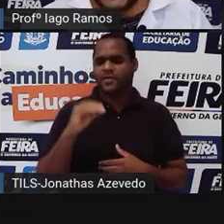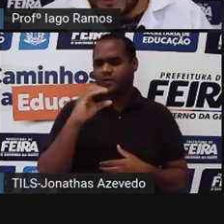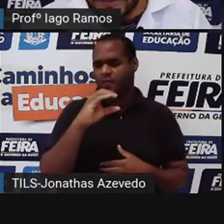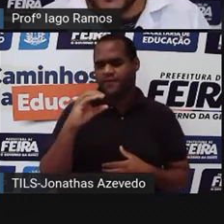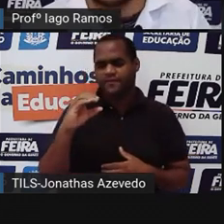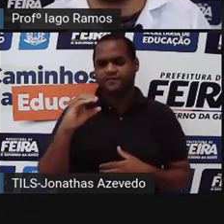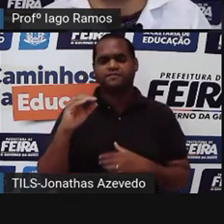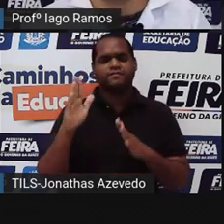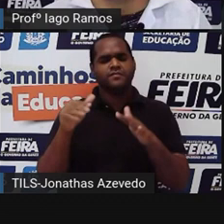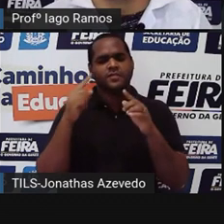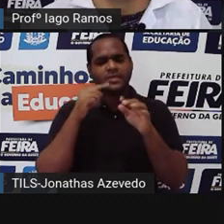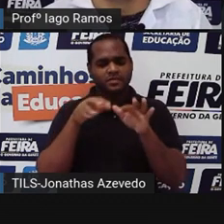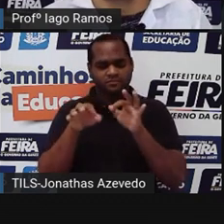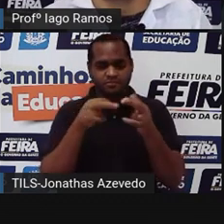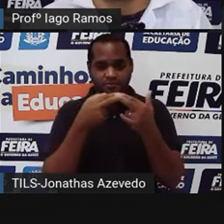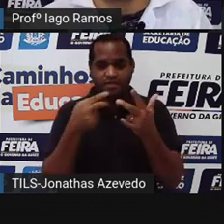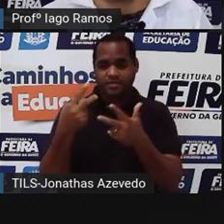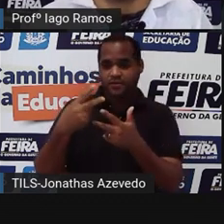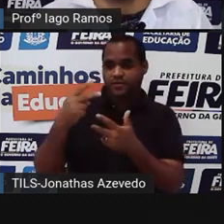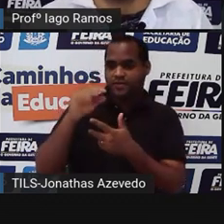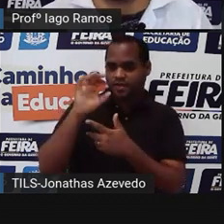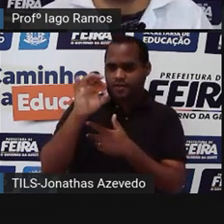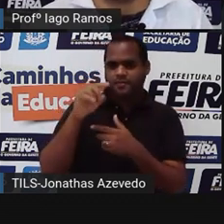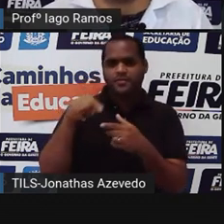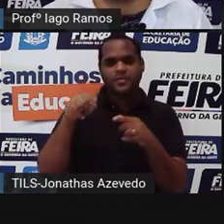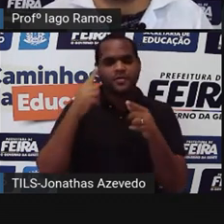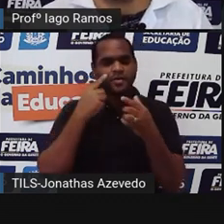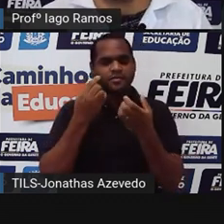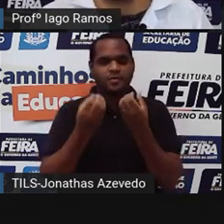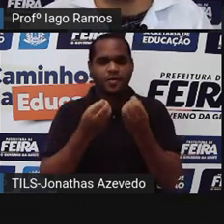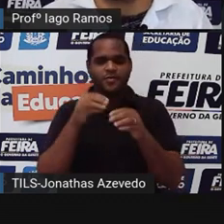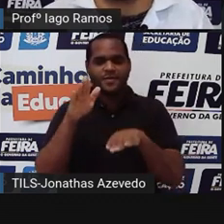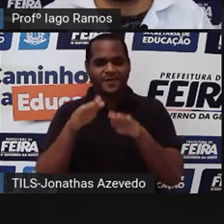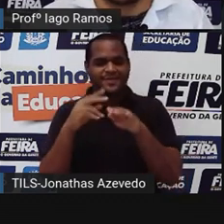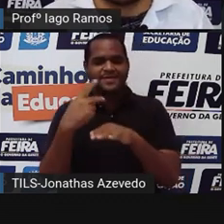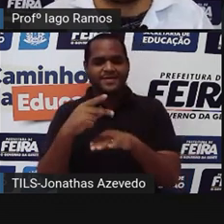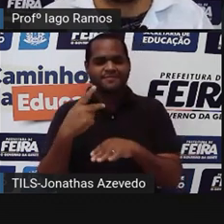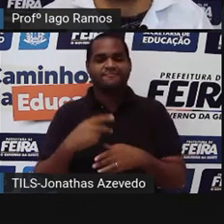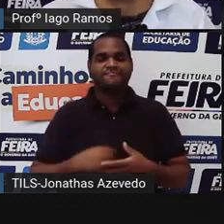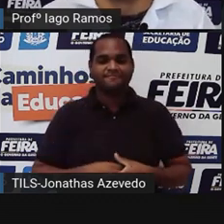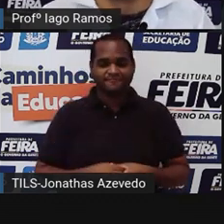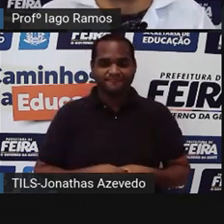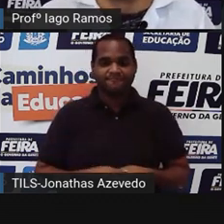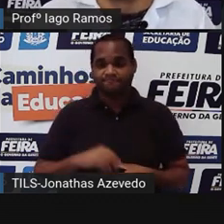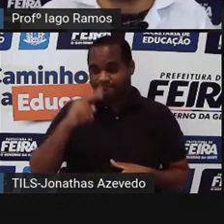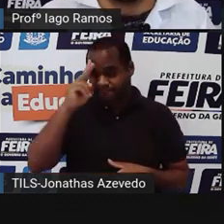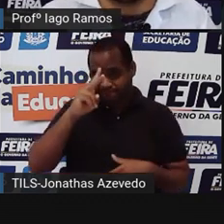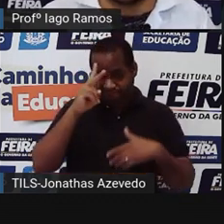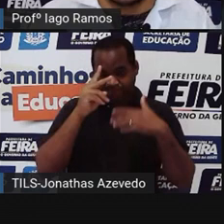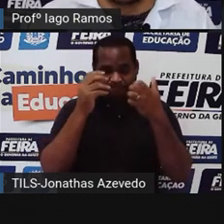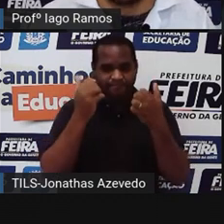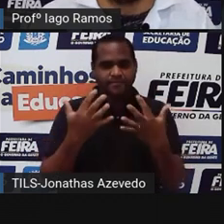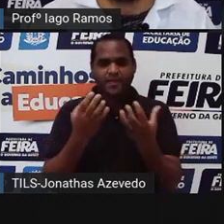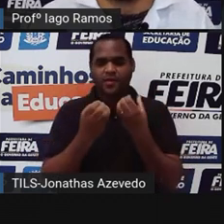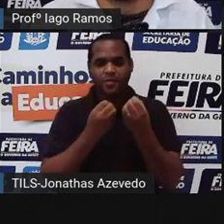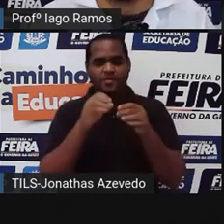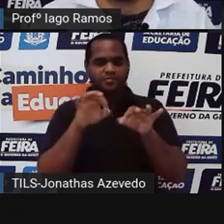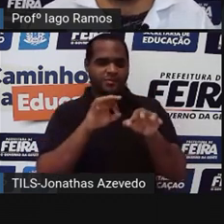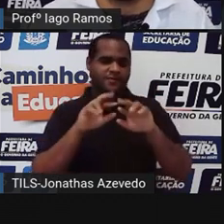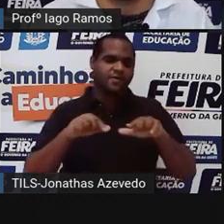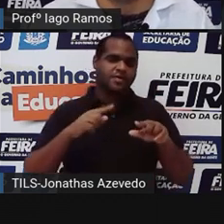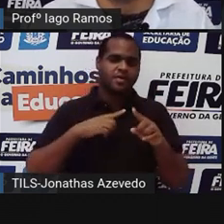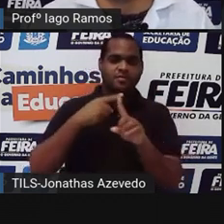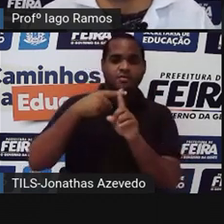sempre para a gente estar resolvendo equações de segundo grau, a gente depende deles. Então, só para lembrar, como é que a gente resolve uma